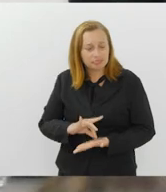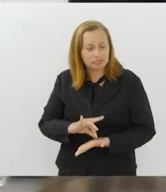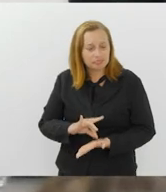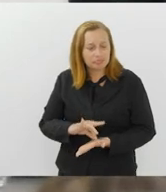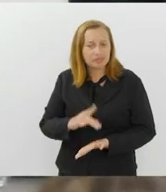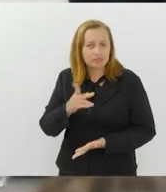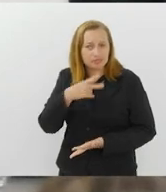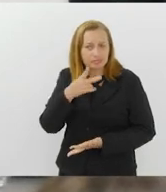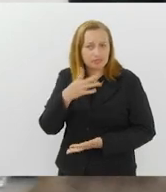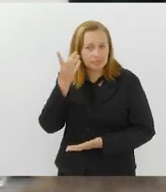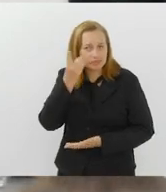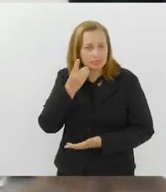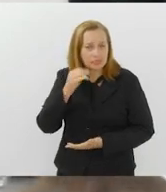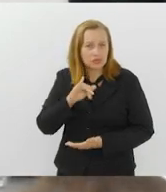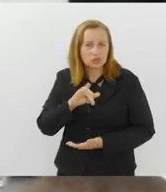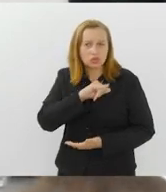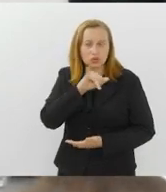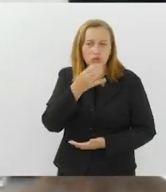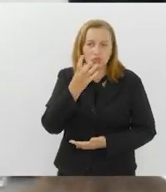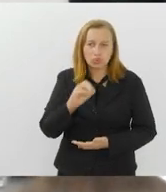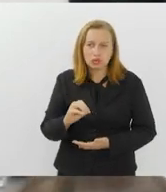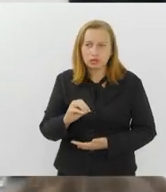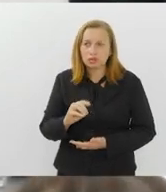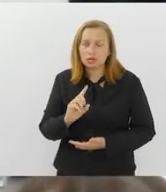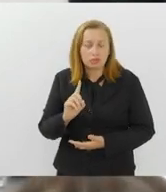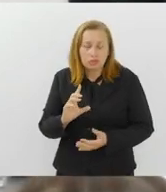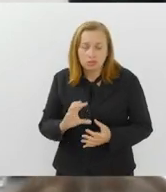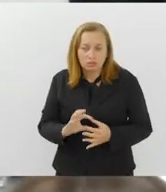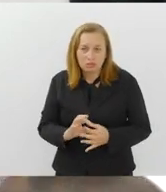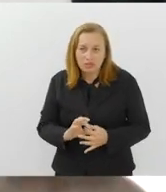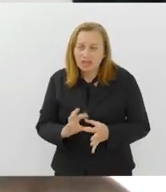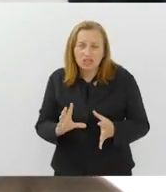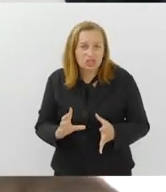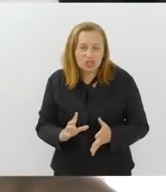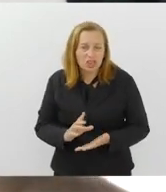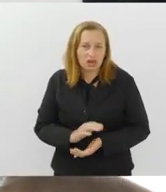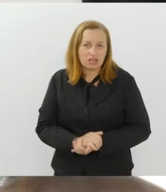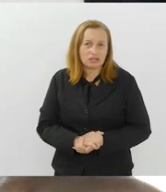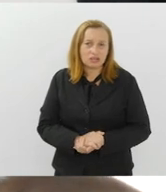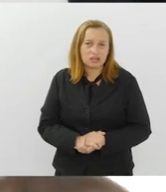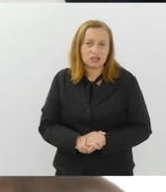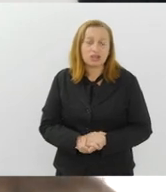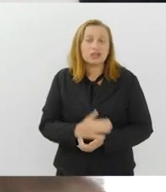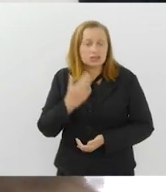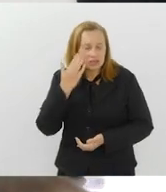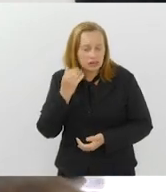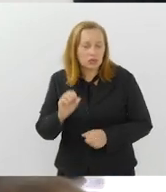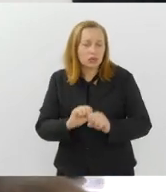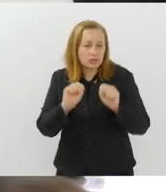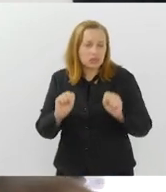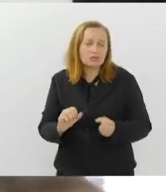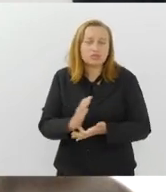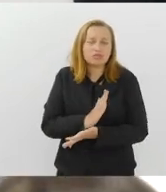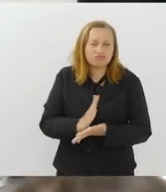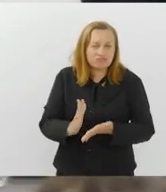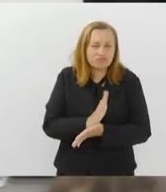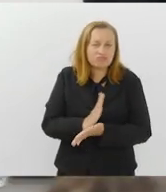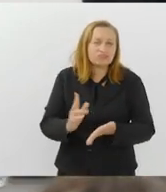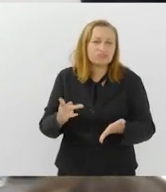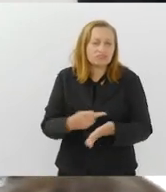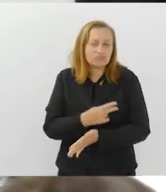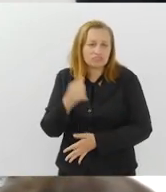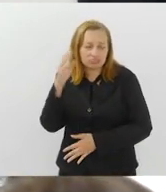colocou o deputado Júlio, nós não vamos baixar a cabeça. Sabemos como o sistema muitas das vezes acontece no nosso